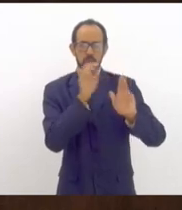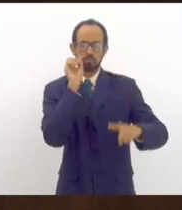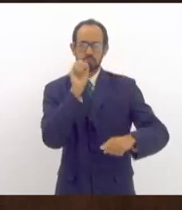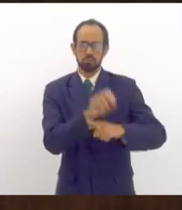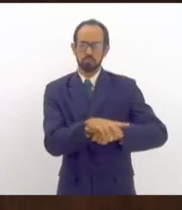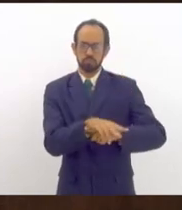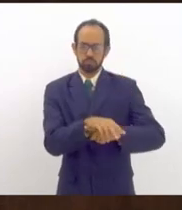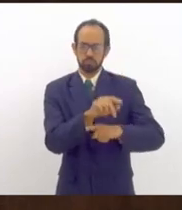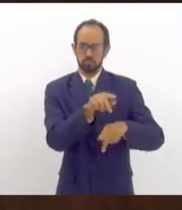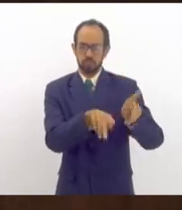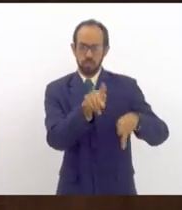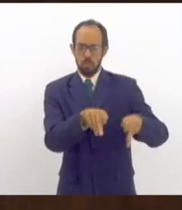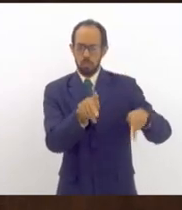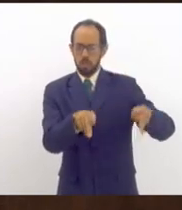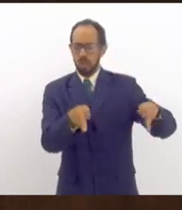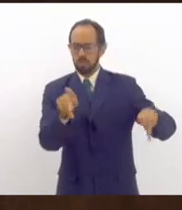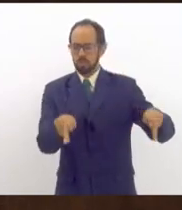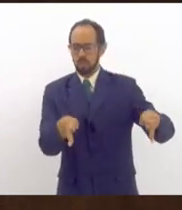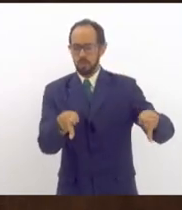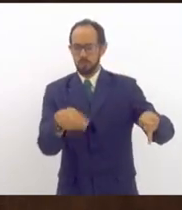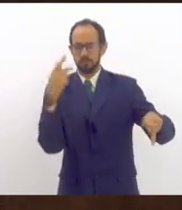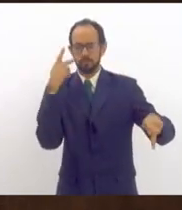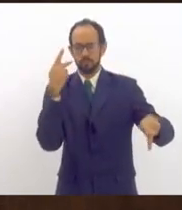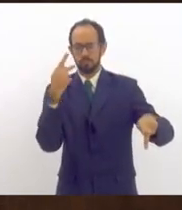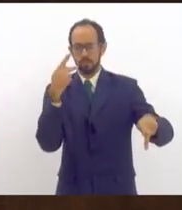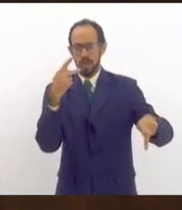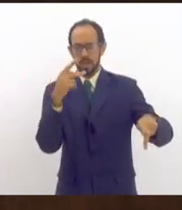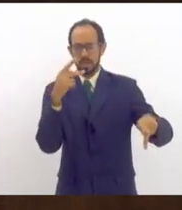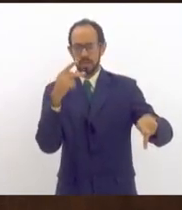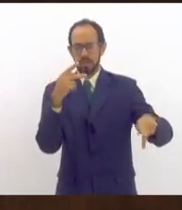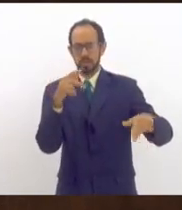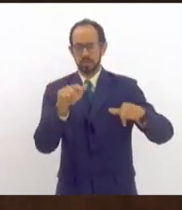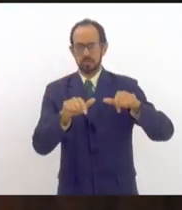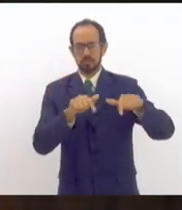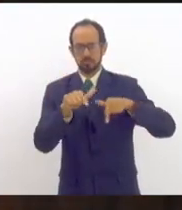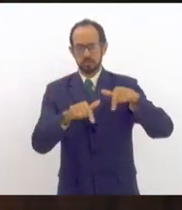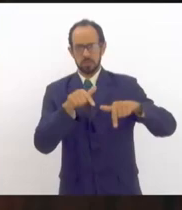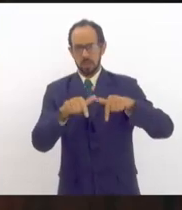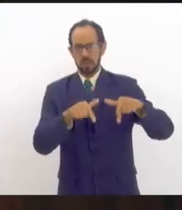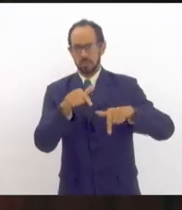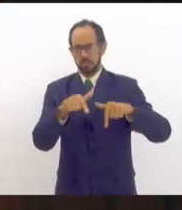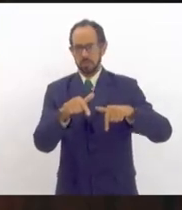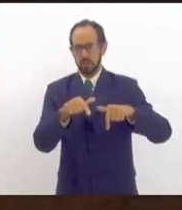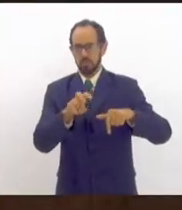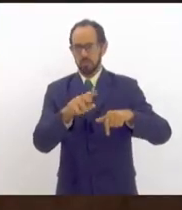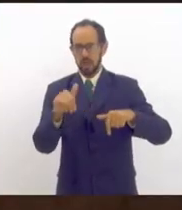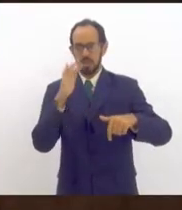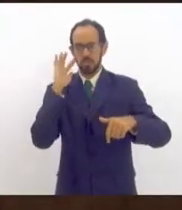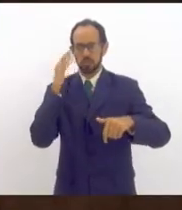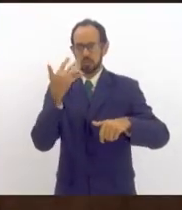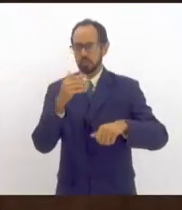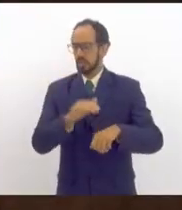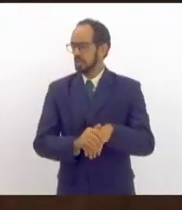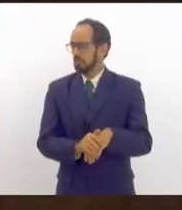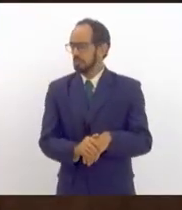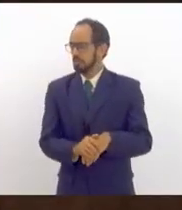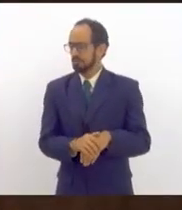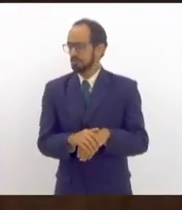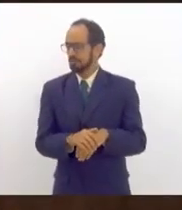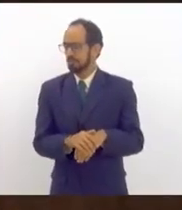é da população pra ocupação dos postos de trabalho vá resolver já para concluir